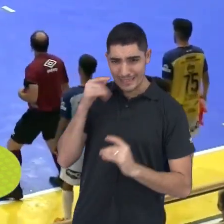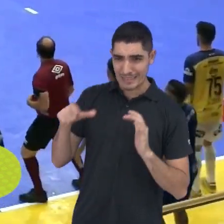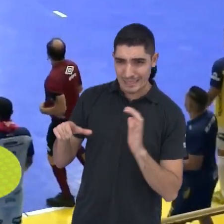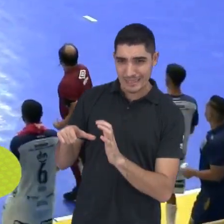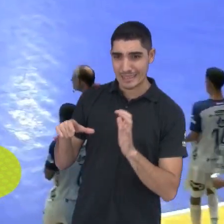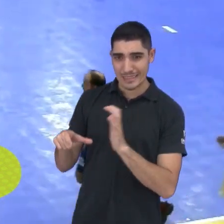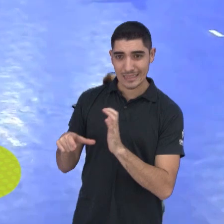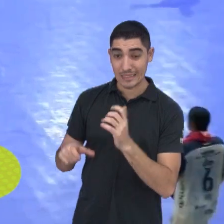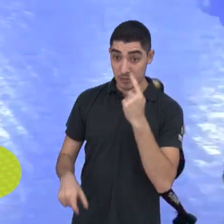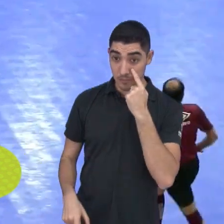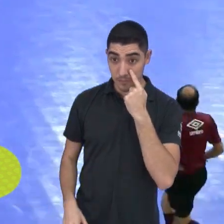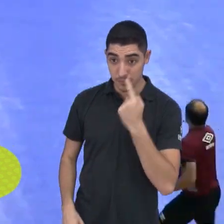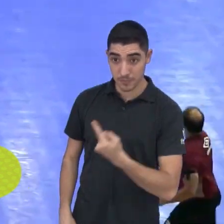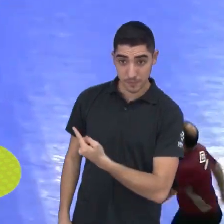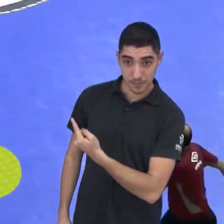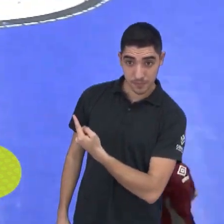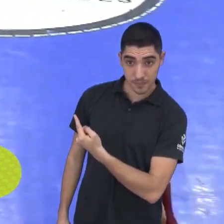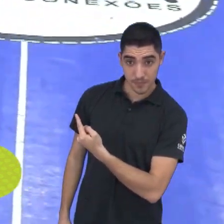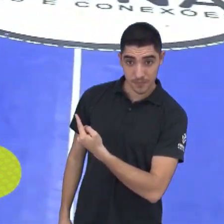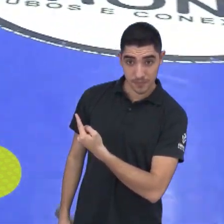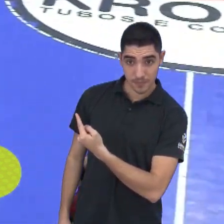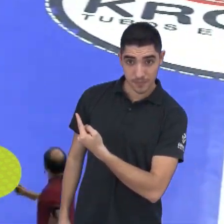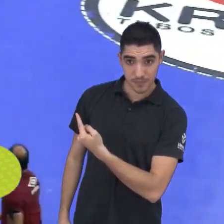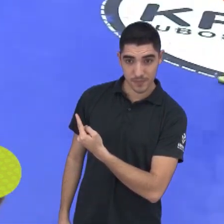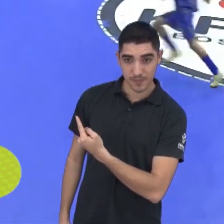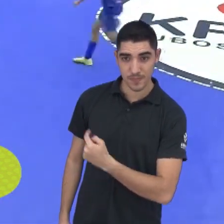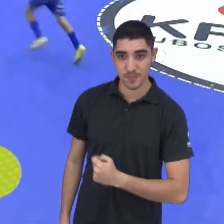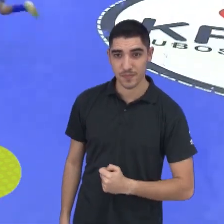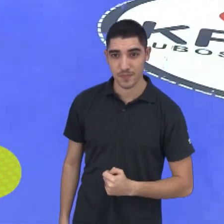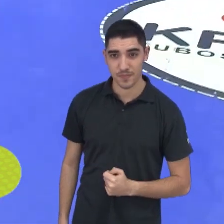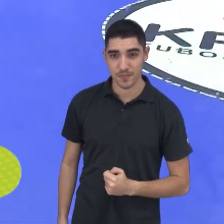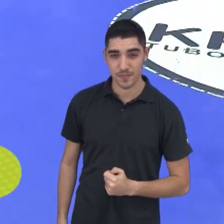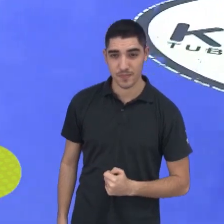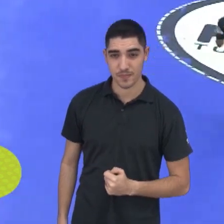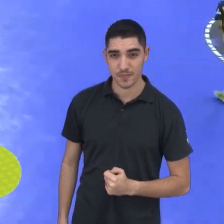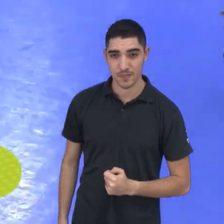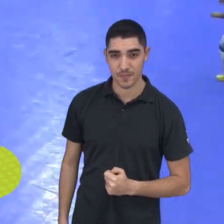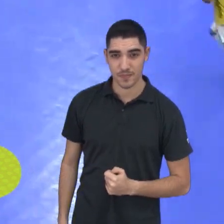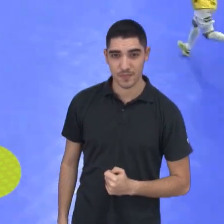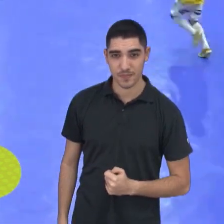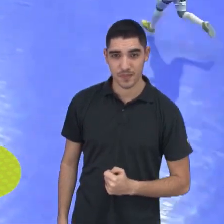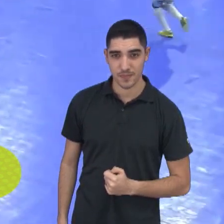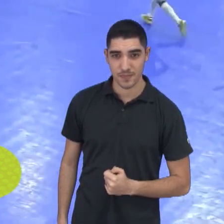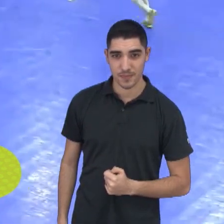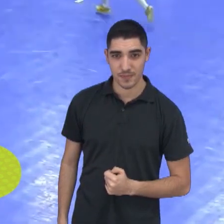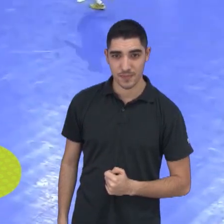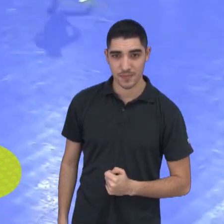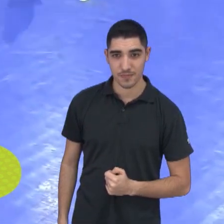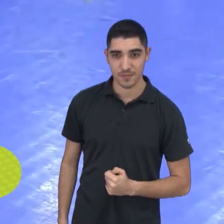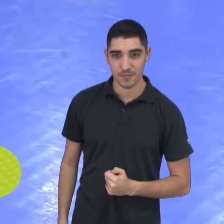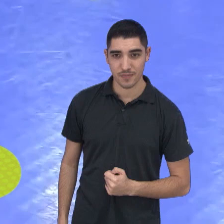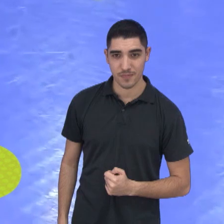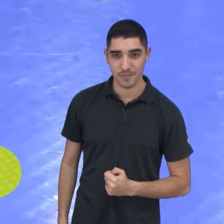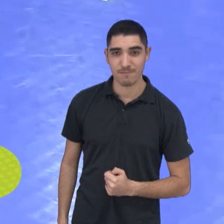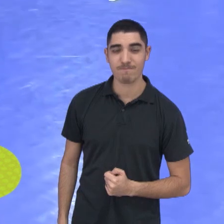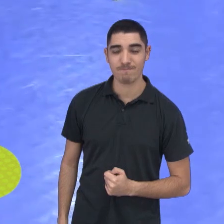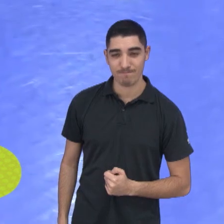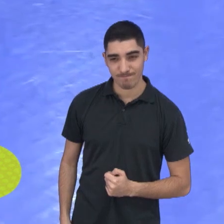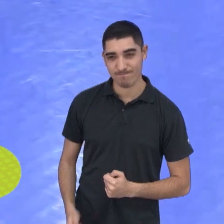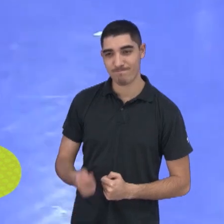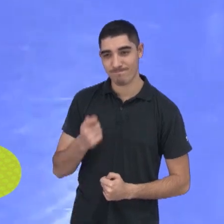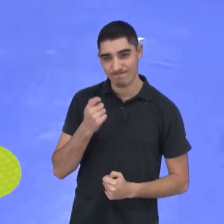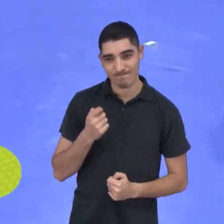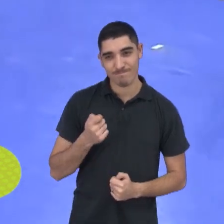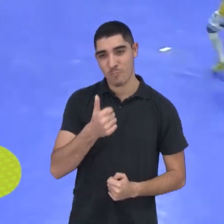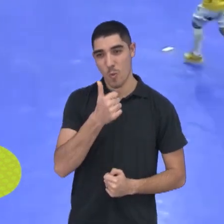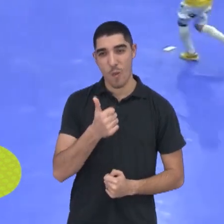Gabriel Soares ganhou aqui atrás, rompeu a divisória de quadra, carregou, abriu na direita para Ronei, Luquinha no rosto de Serjão, sobrou para